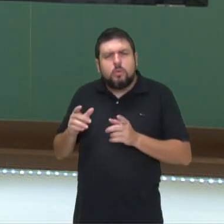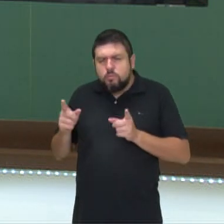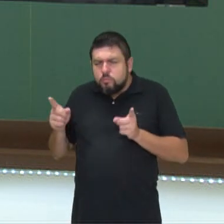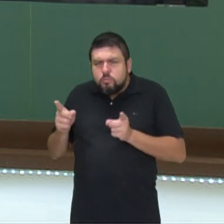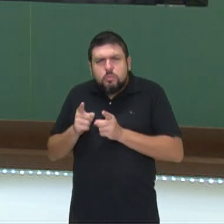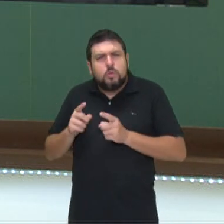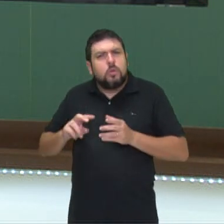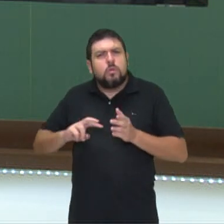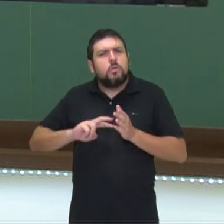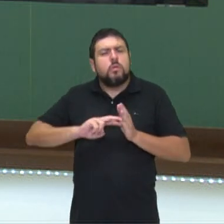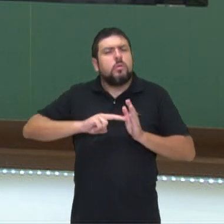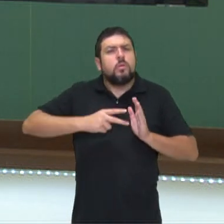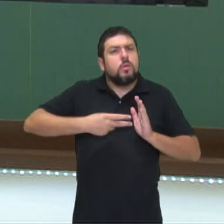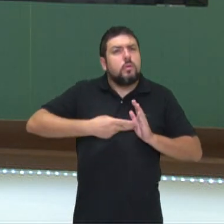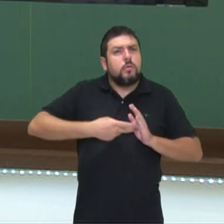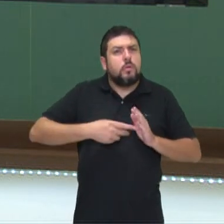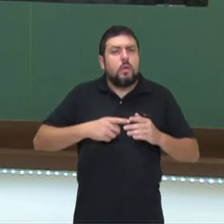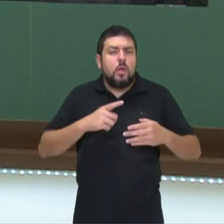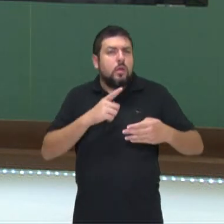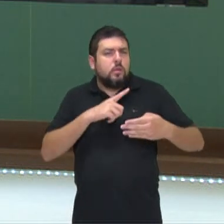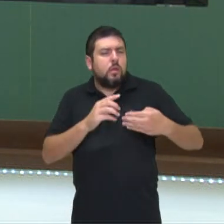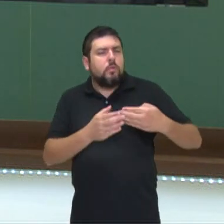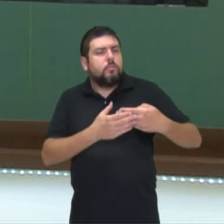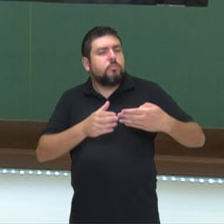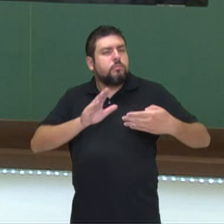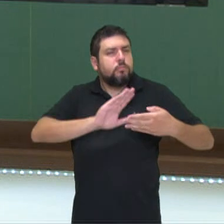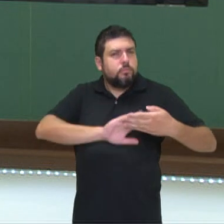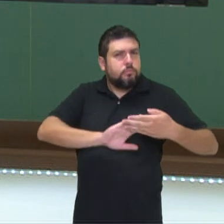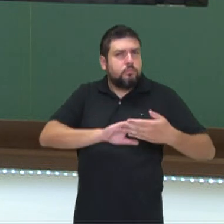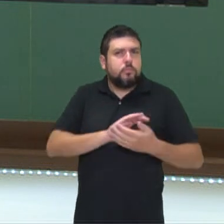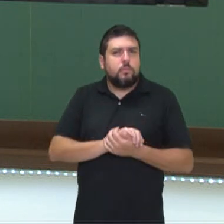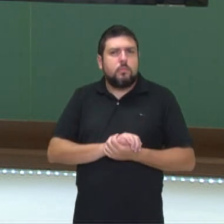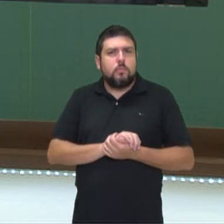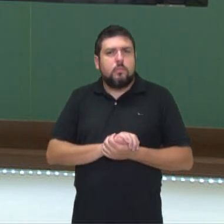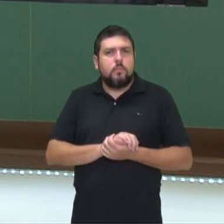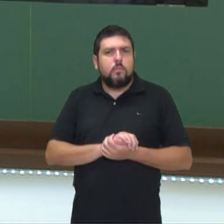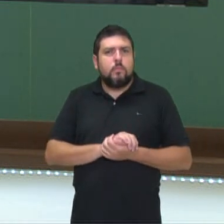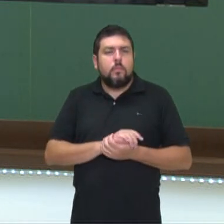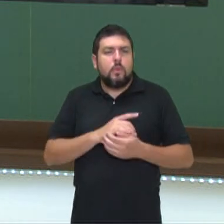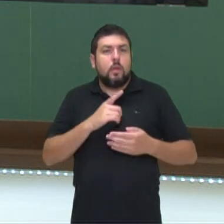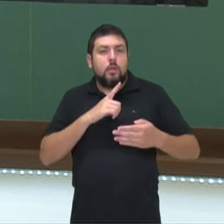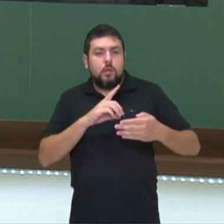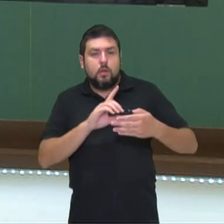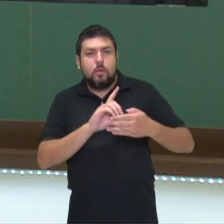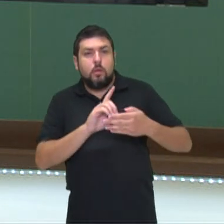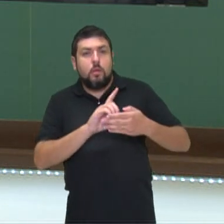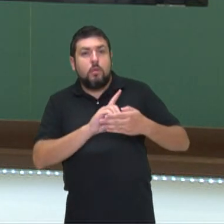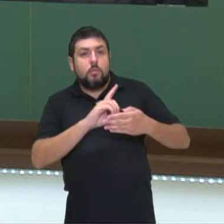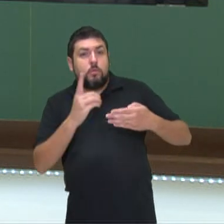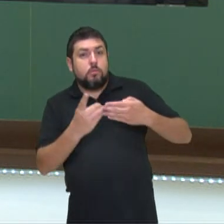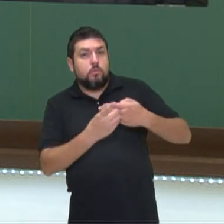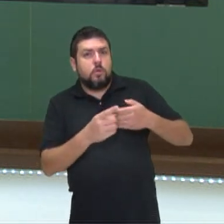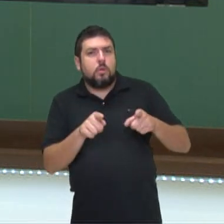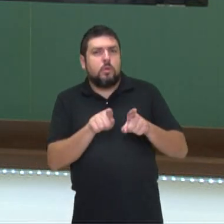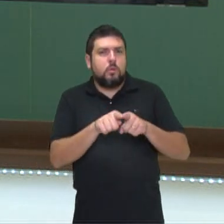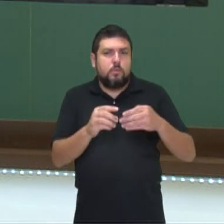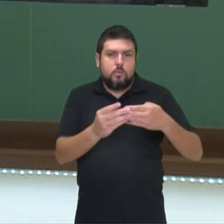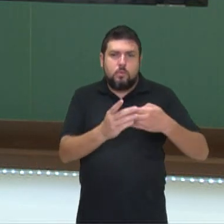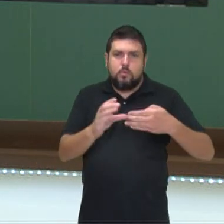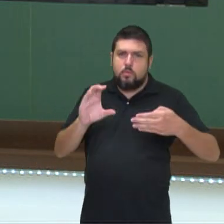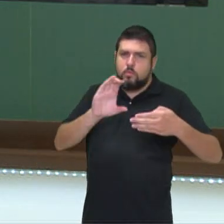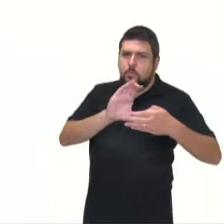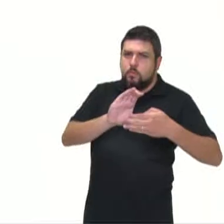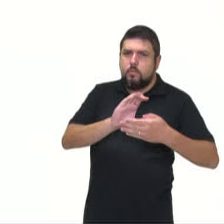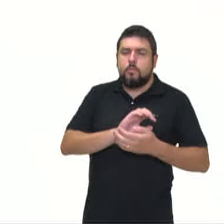pequena, tem duplo sentido. Nós temos aqui uma ideia de denotação e conotação. Quais são essas ideias?